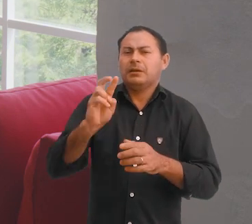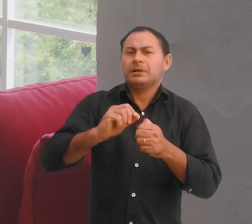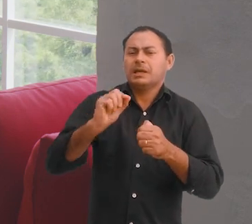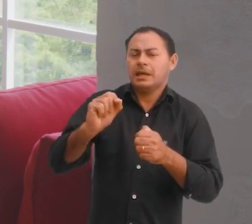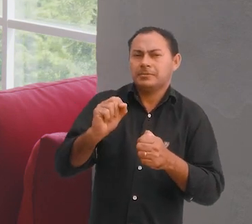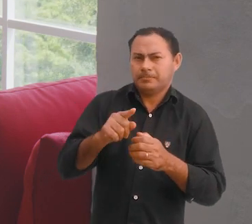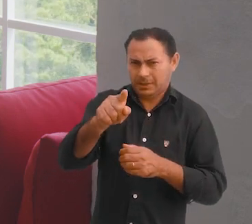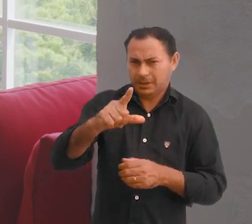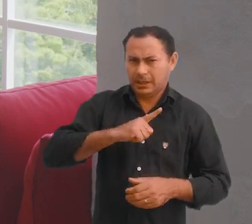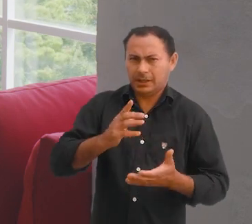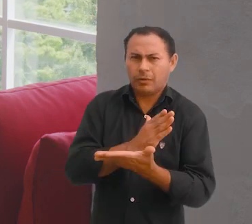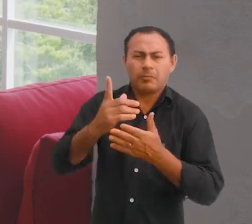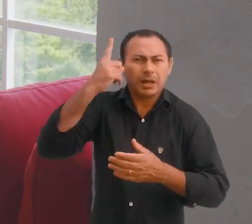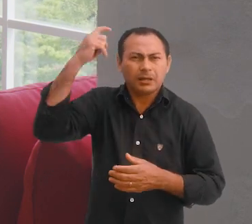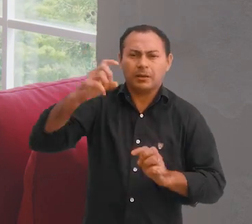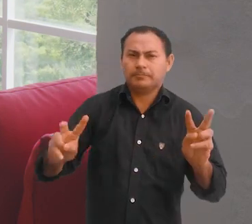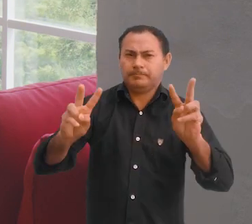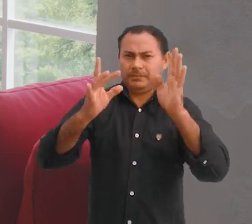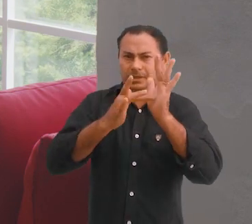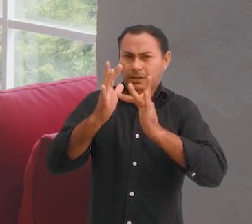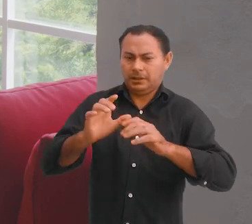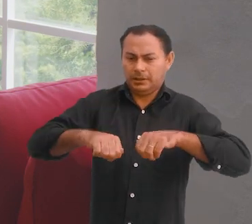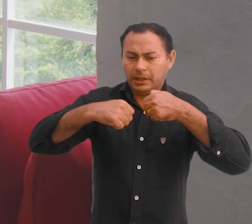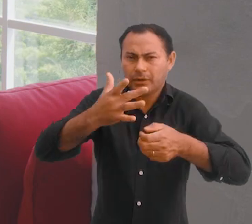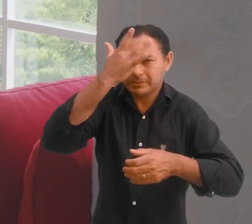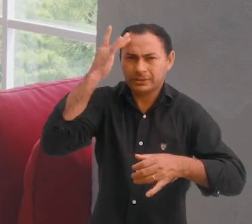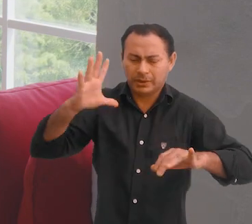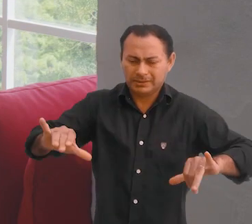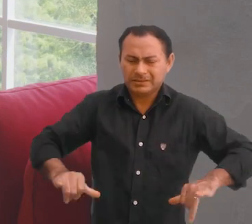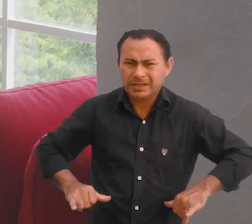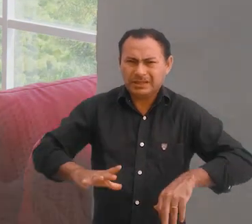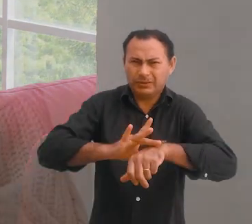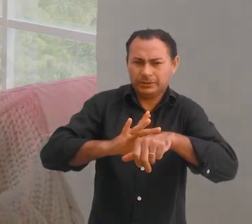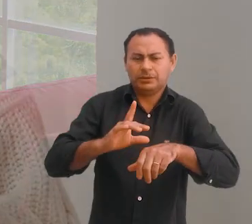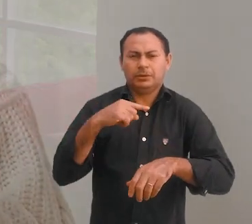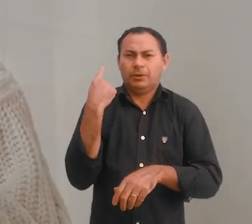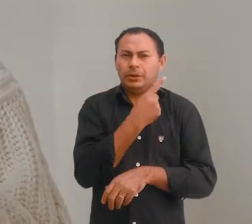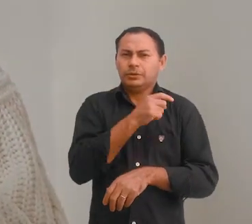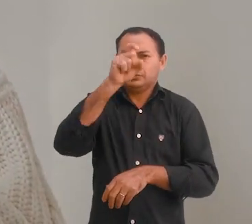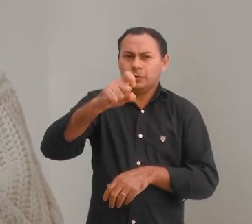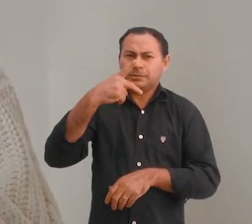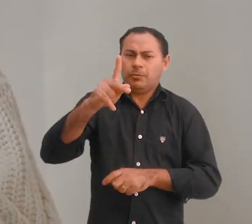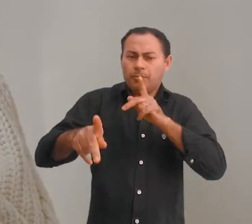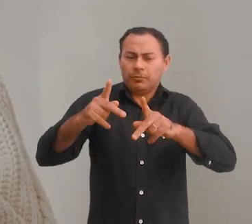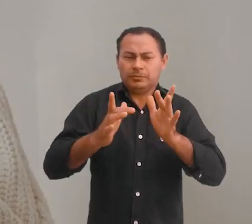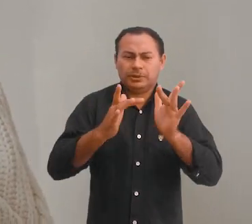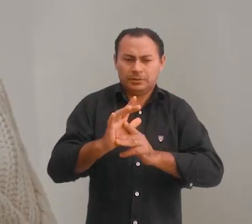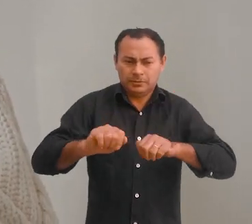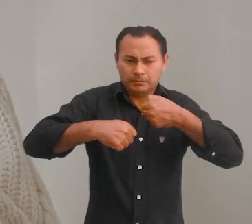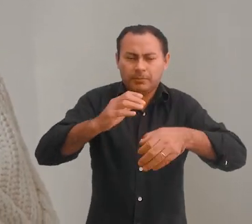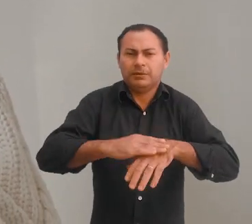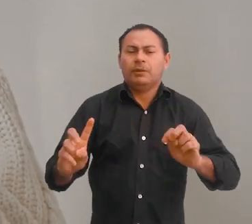desta aplicação é, você tem alguma ideia do valor que Jesus deu aos feridos? Somos o seu povo e Jesus nos dá